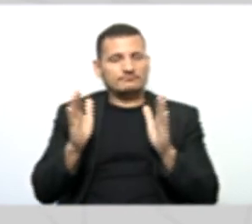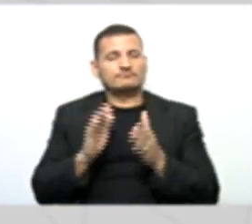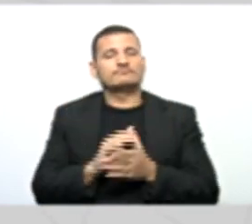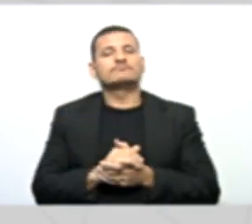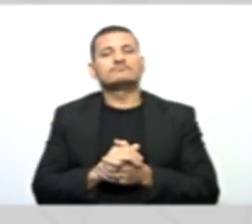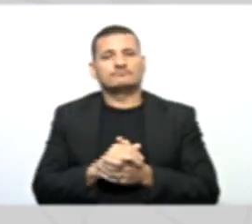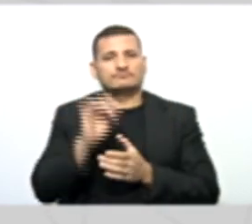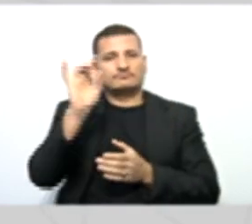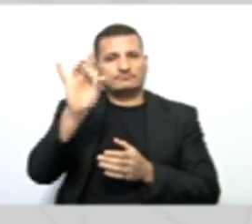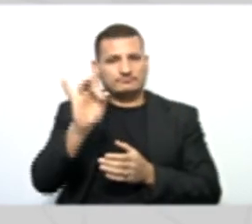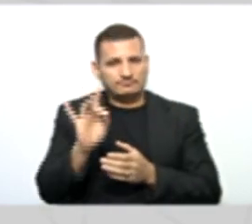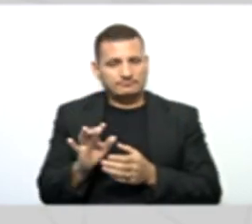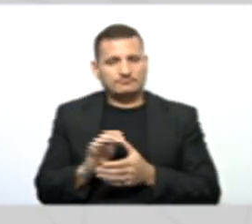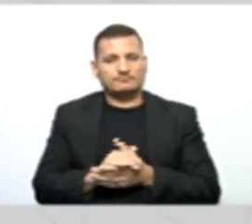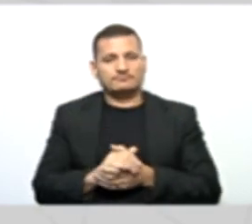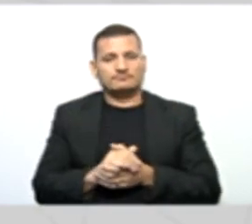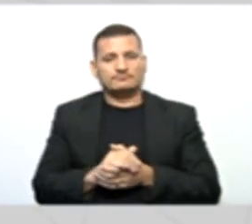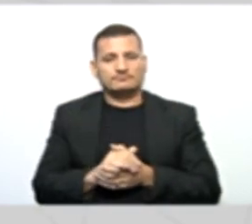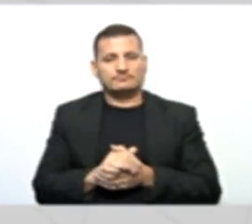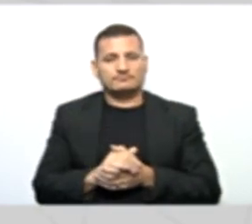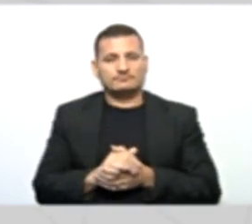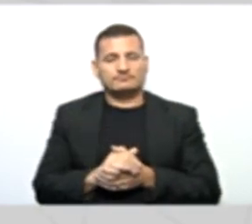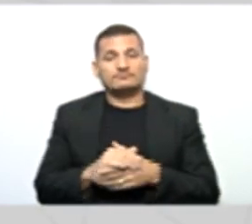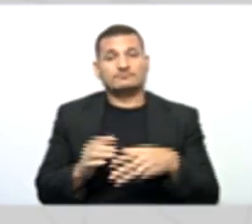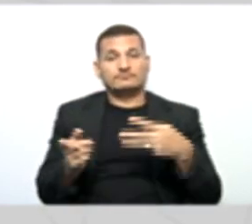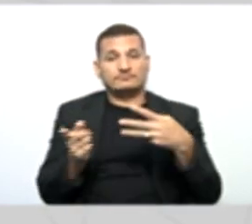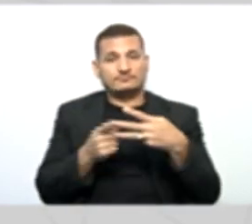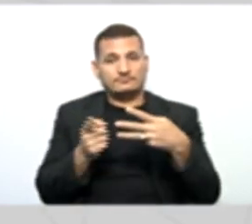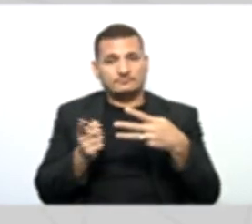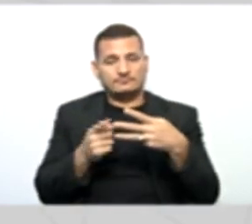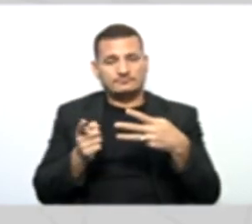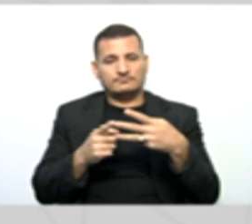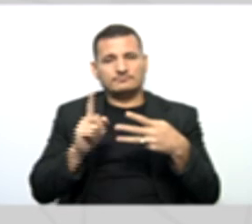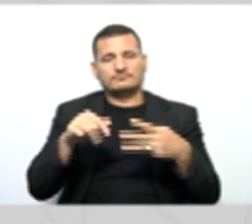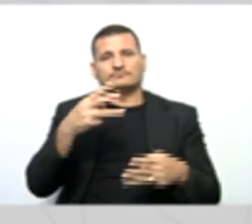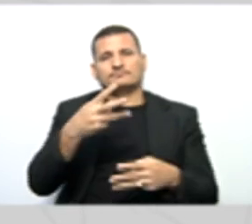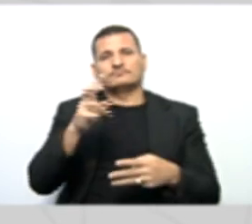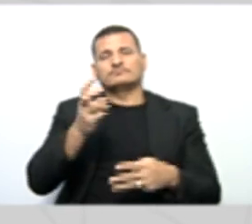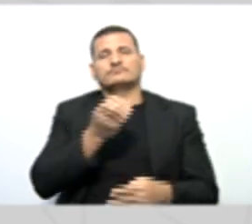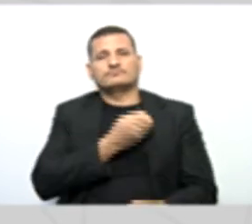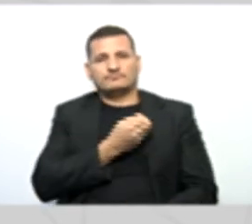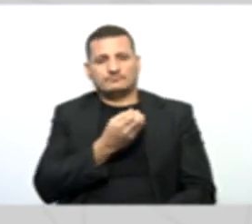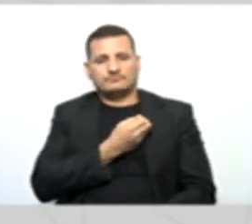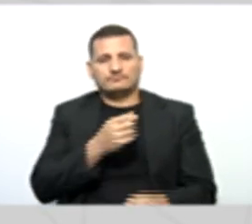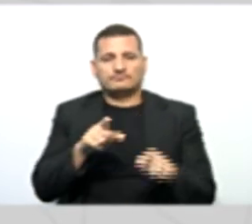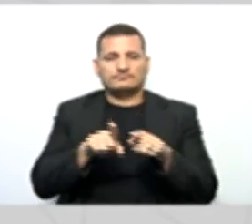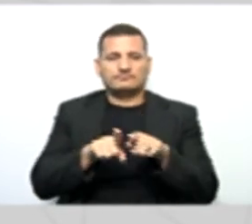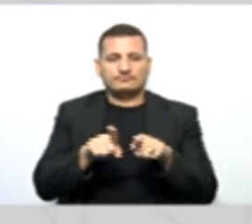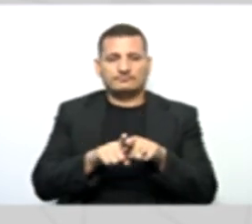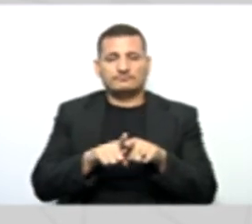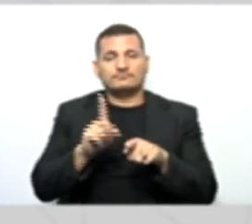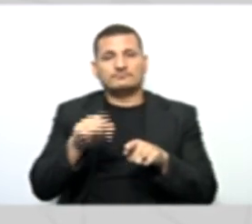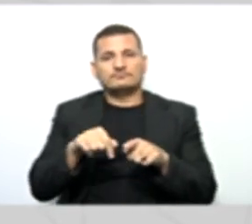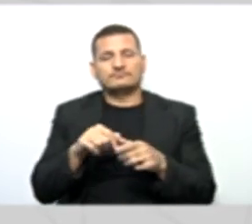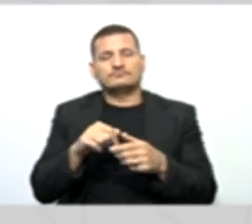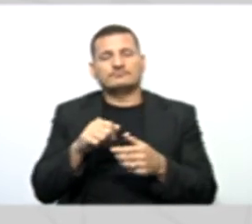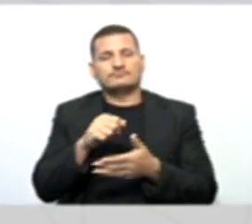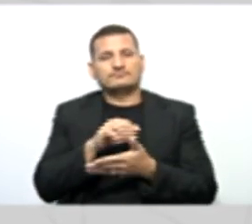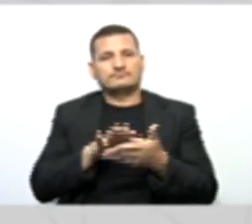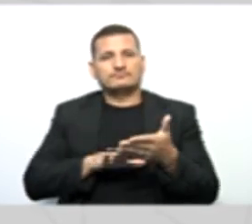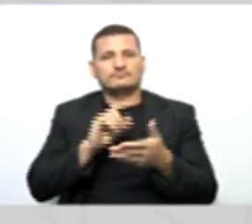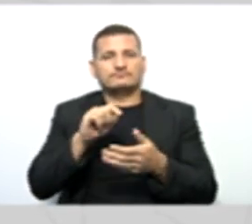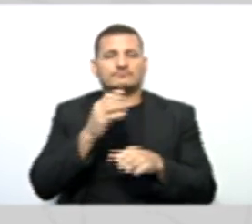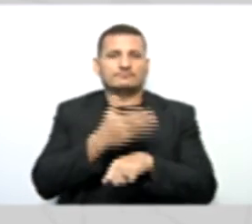pessoal, de cada uma dessas atividades. Atividade 2 vale 35 pontos também, e é uma tarefa